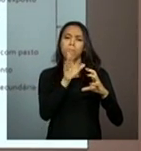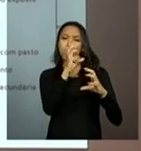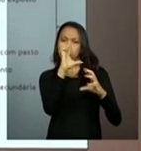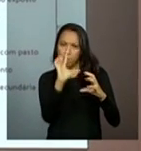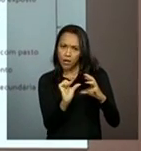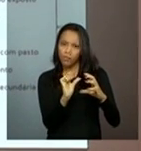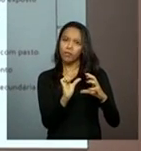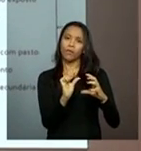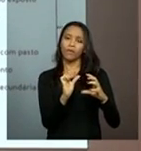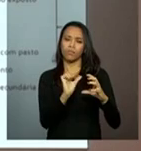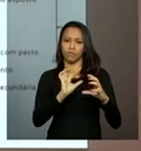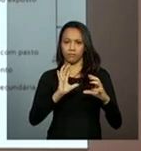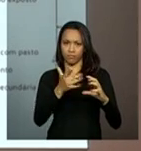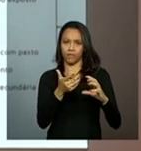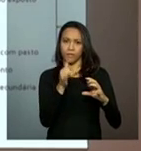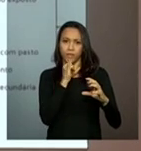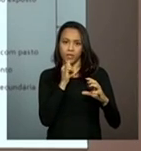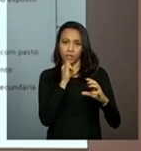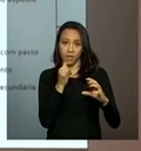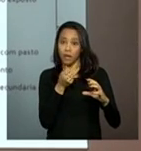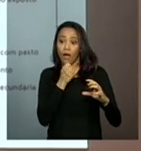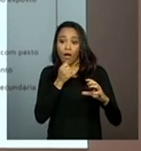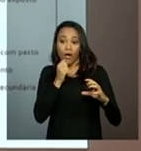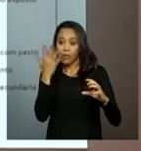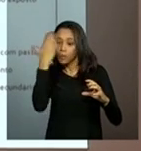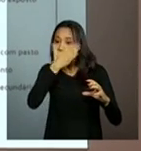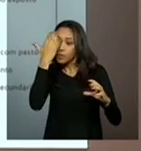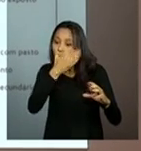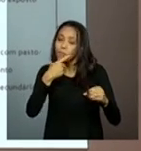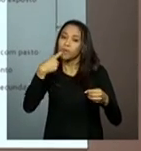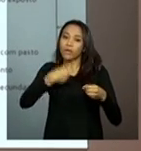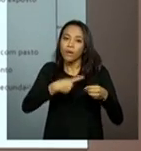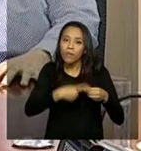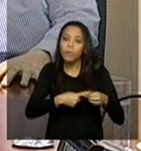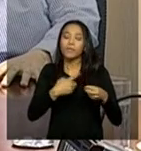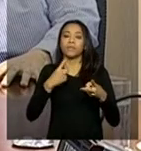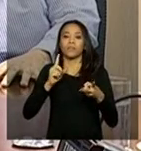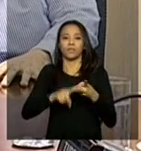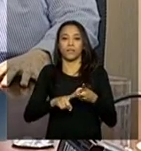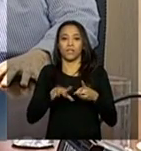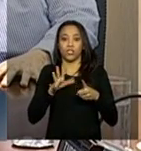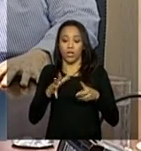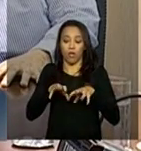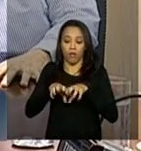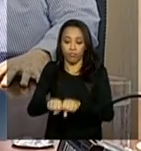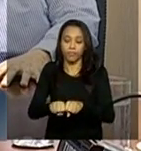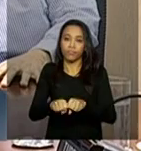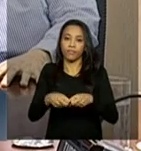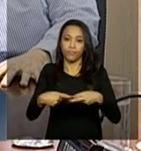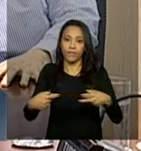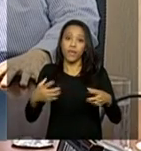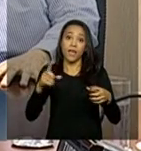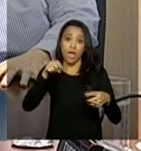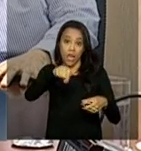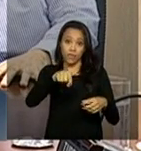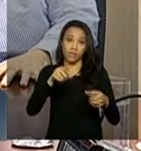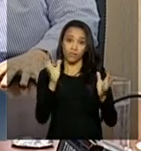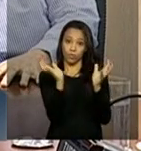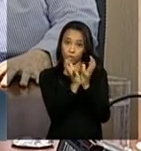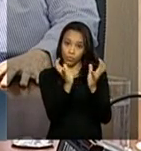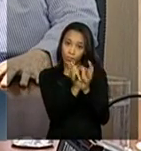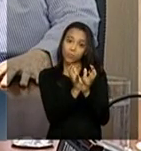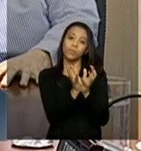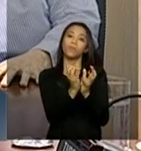menor na área total, como área não observada, área urbana, mineração, mosaico de ocupações e outros. Essa categoria muito importante